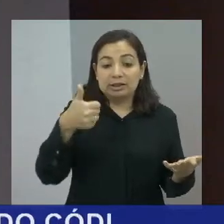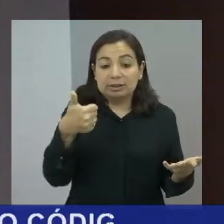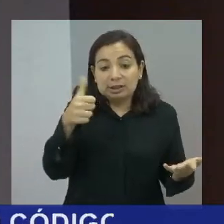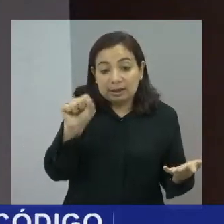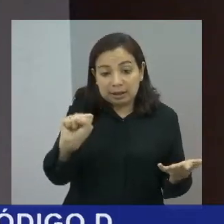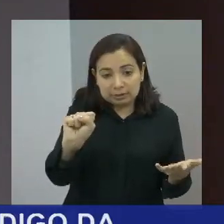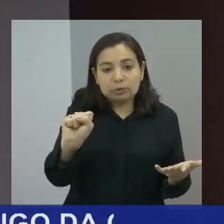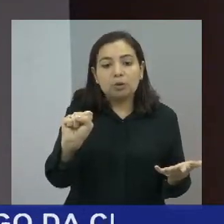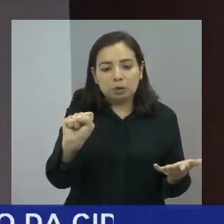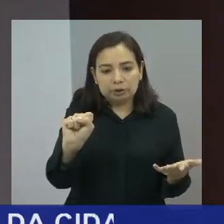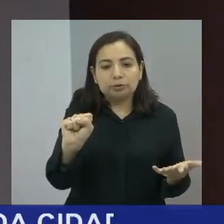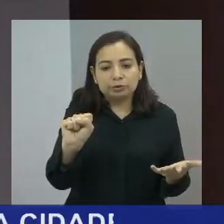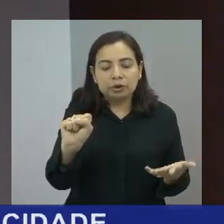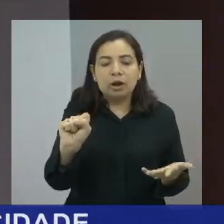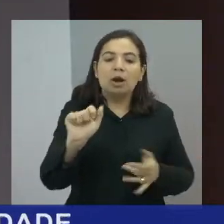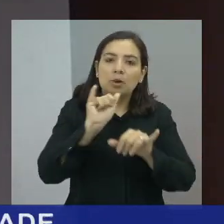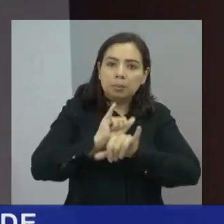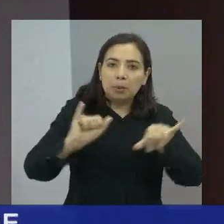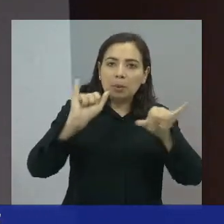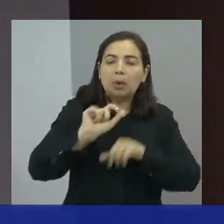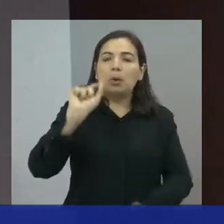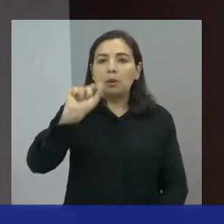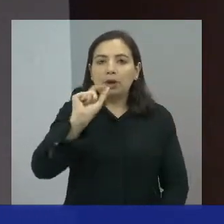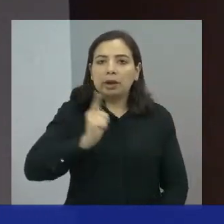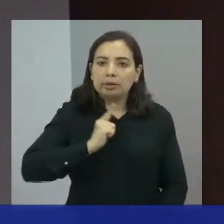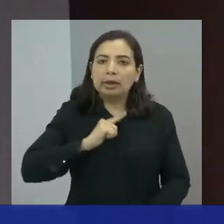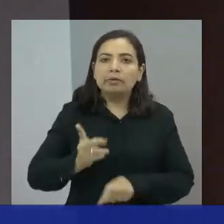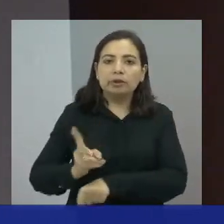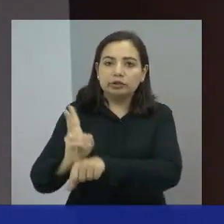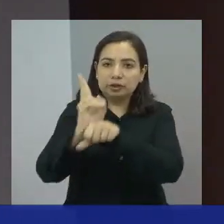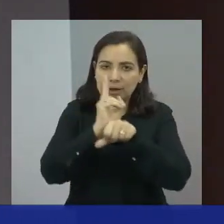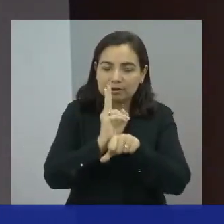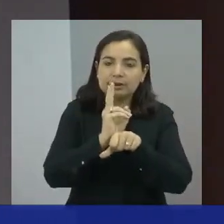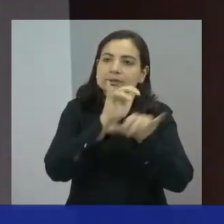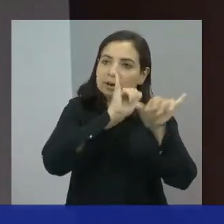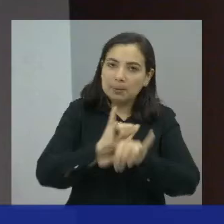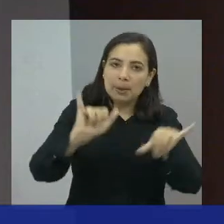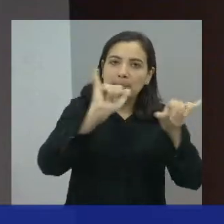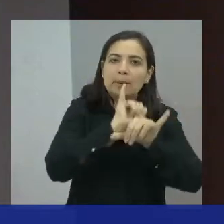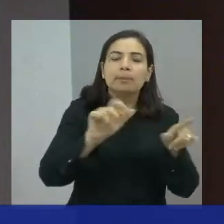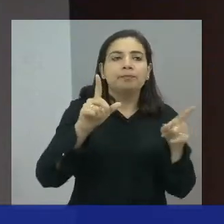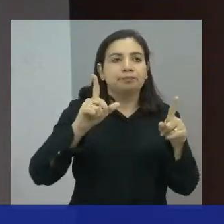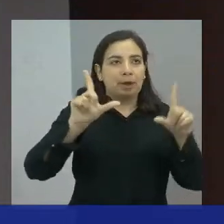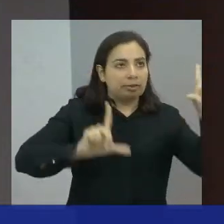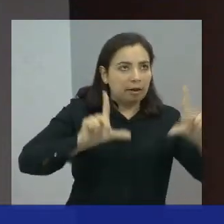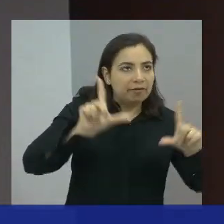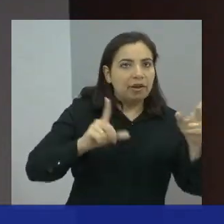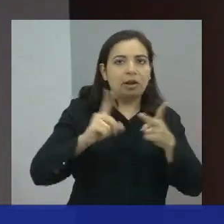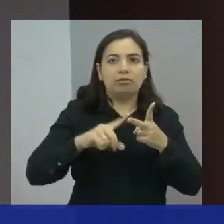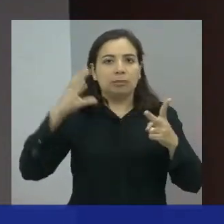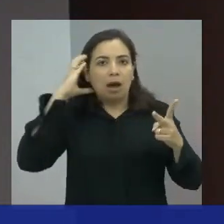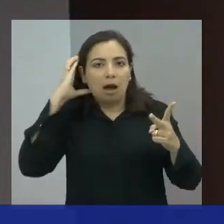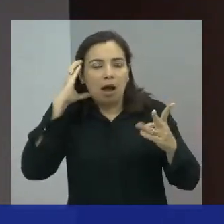318 inserções sobre fiscalização nos meios de comunicação, na TV, no rádio, nos jornais,